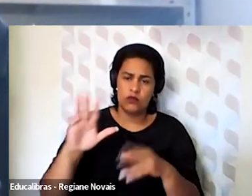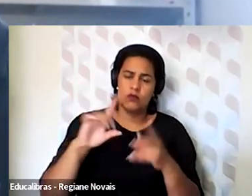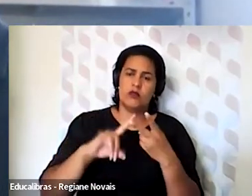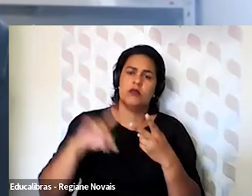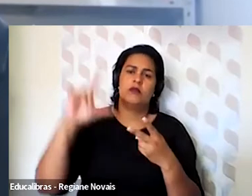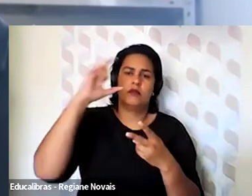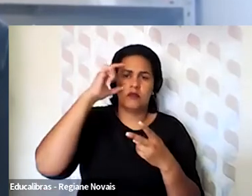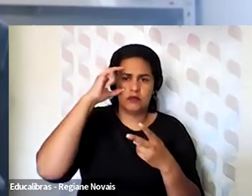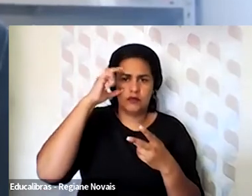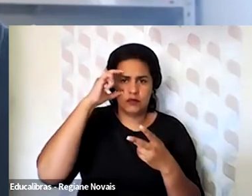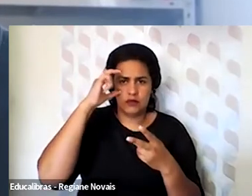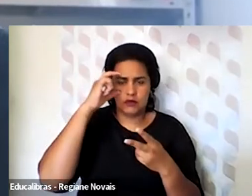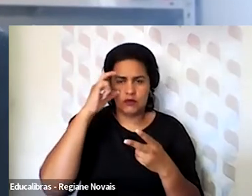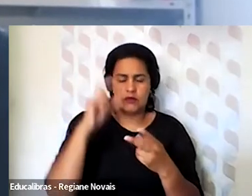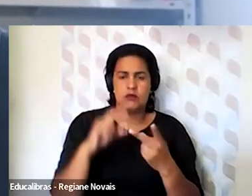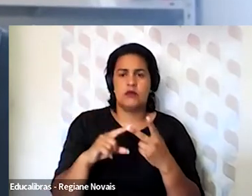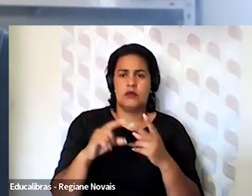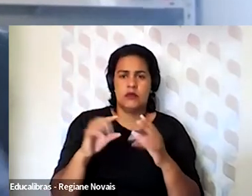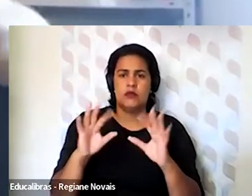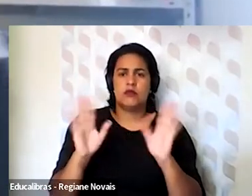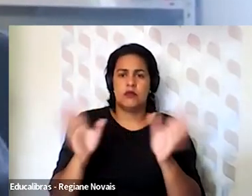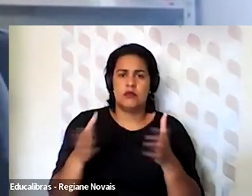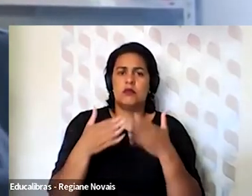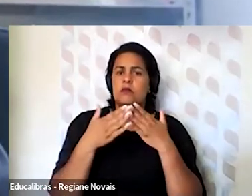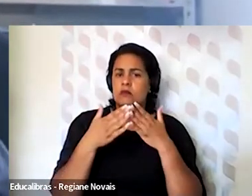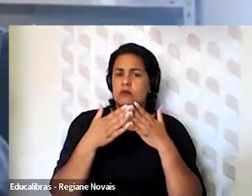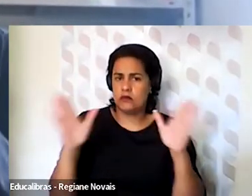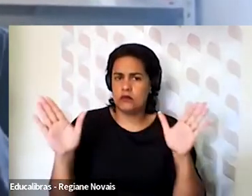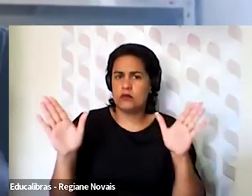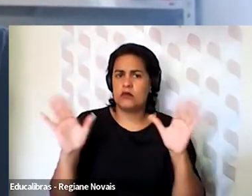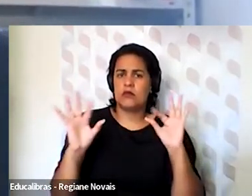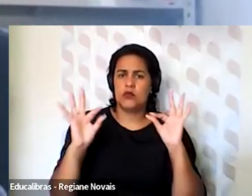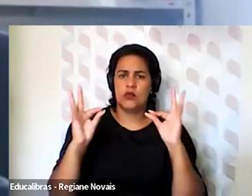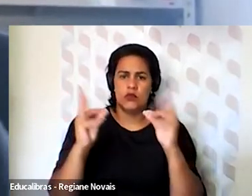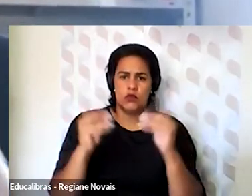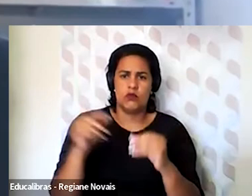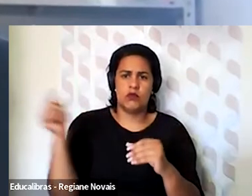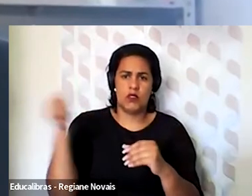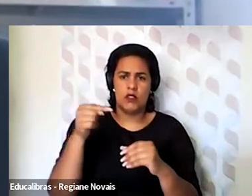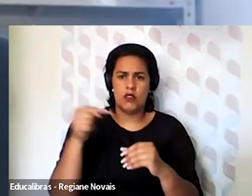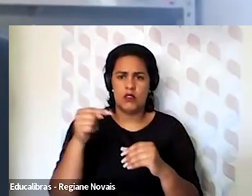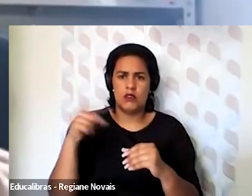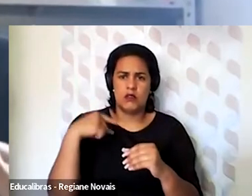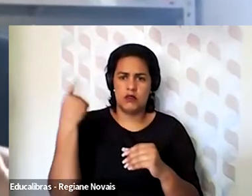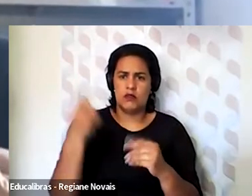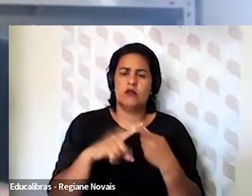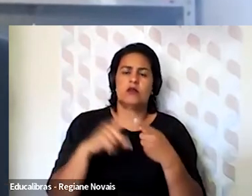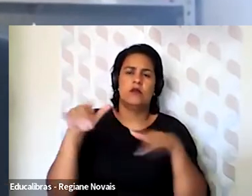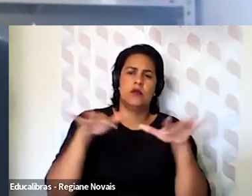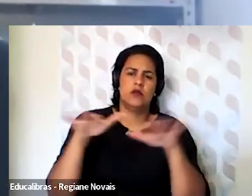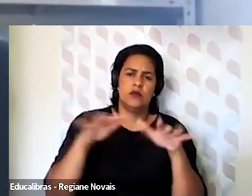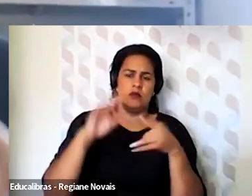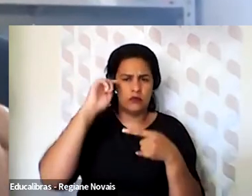primeiro governo Dilma, abriram amplo espaço para essa agenda que foi aqui representada. A agenda do movimento negro, a agenda do movimento